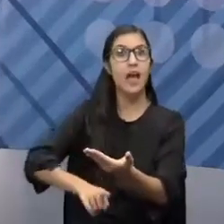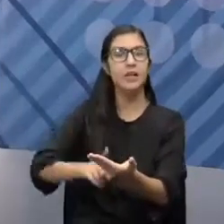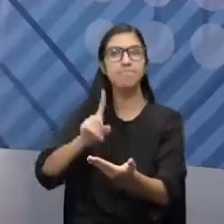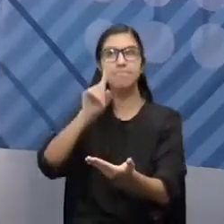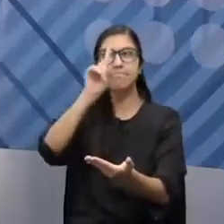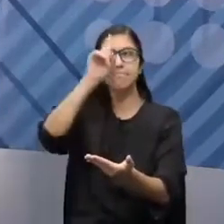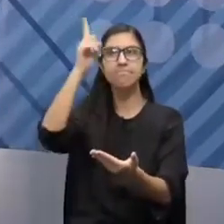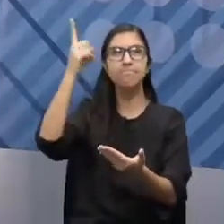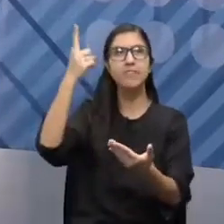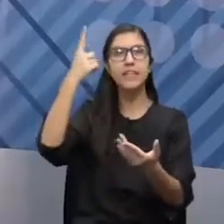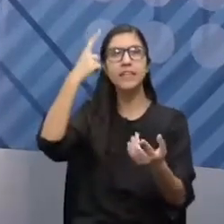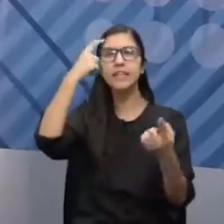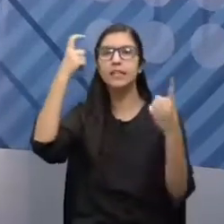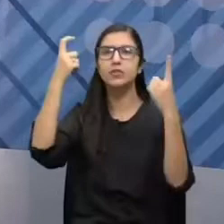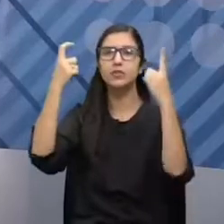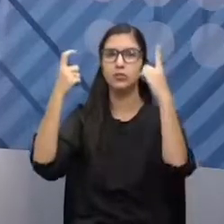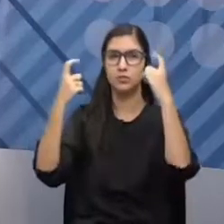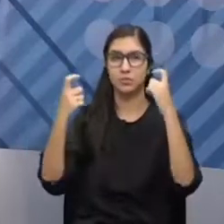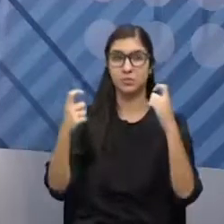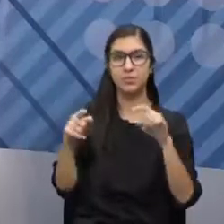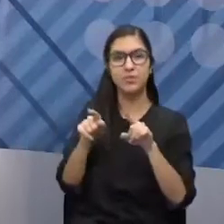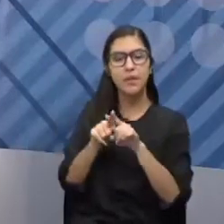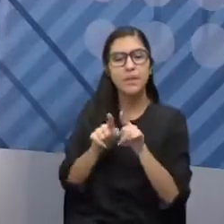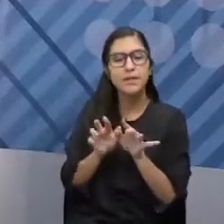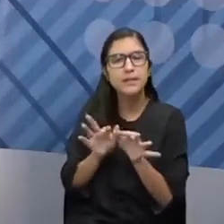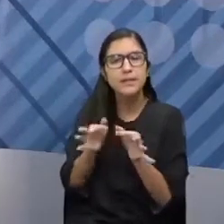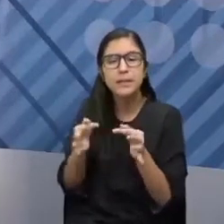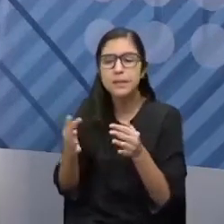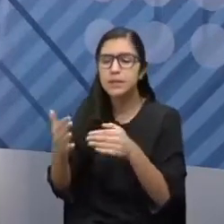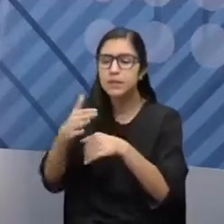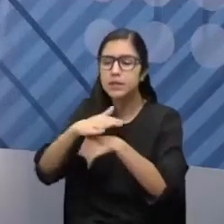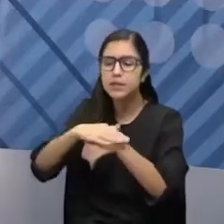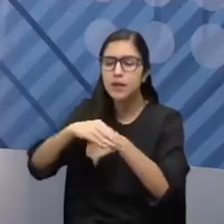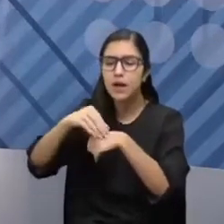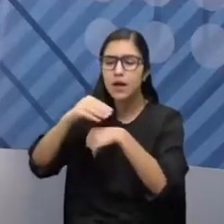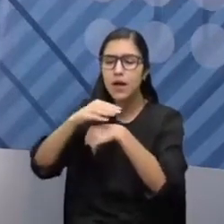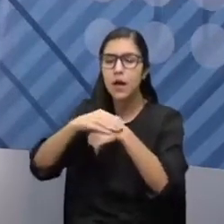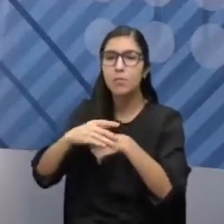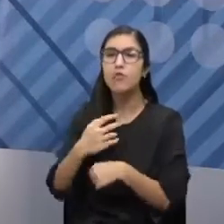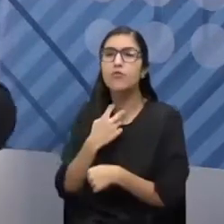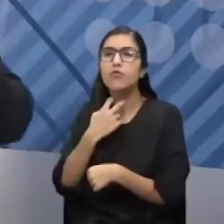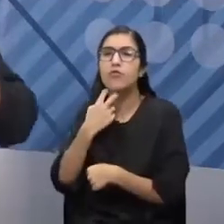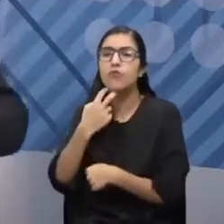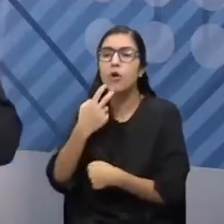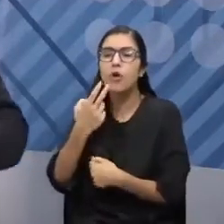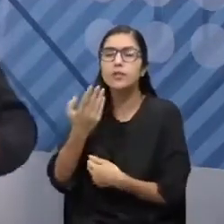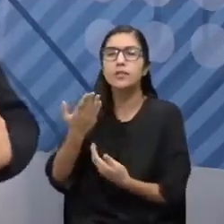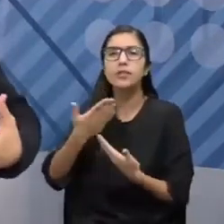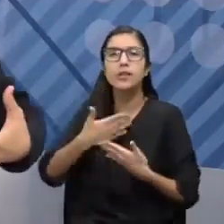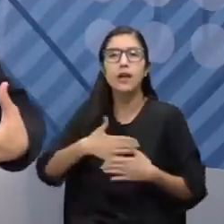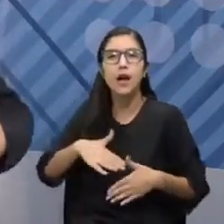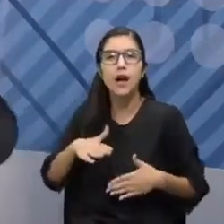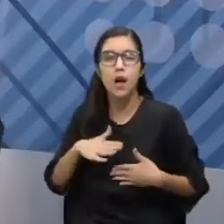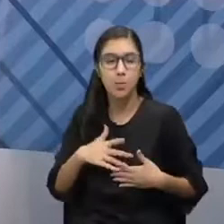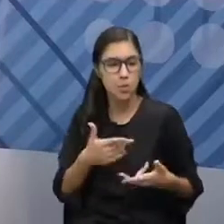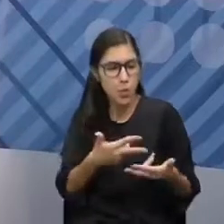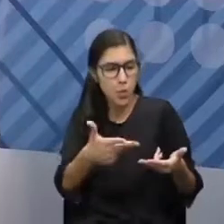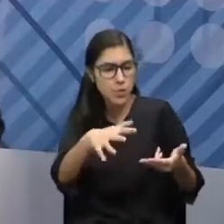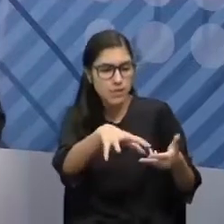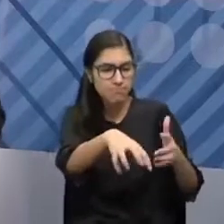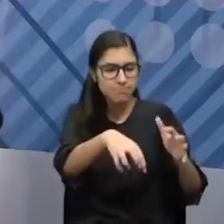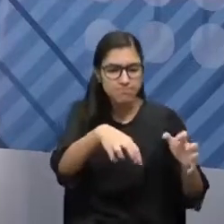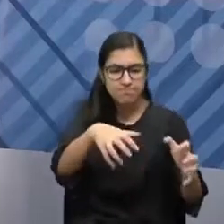criança. E a sutileza no toque, no timbre de voz, né, nos objetos que vão